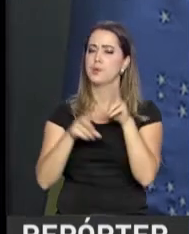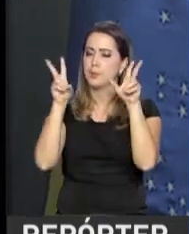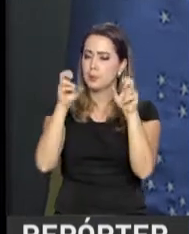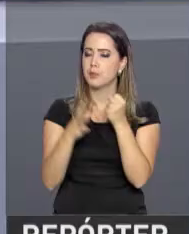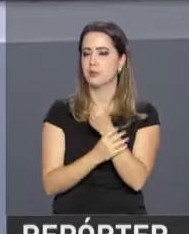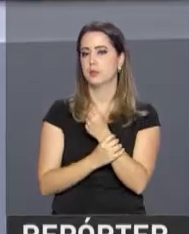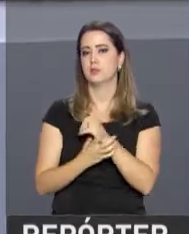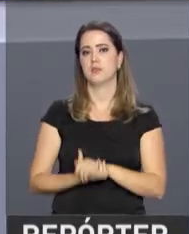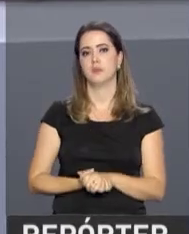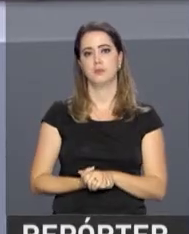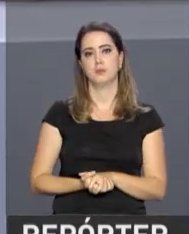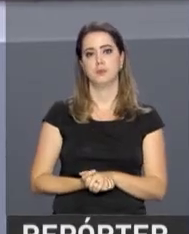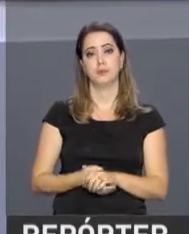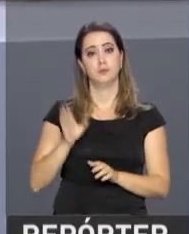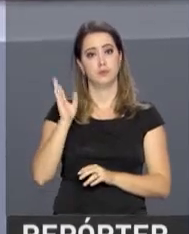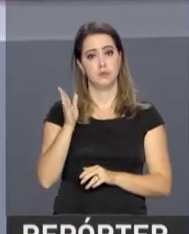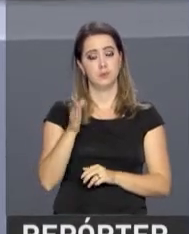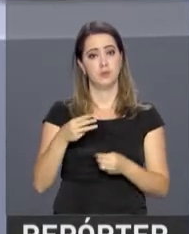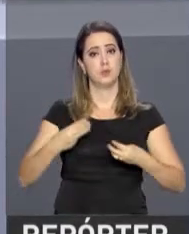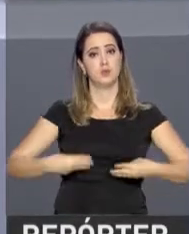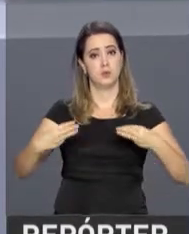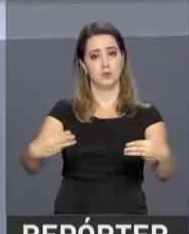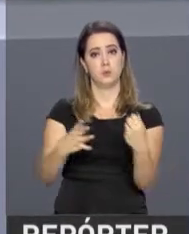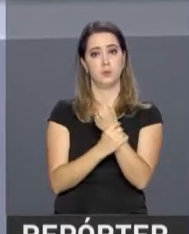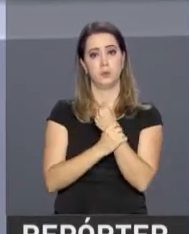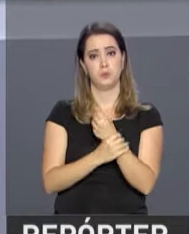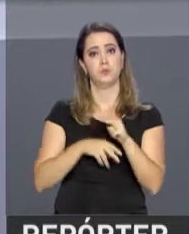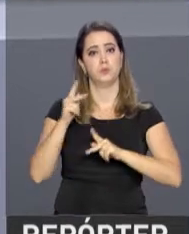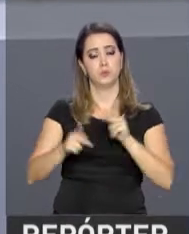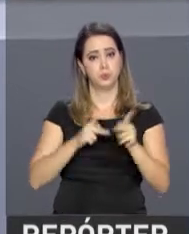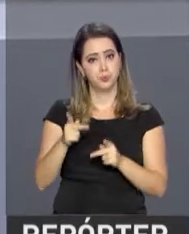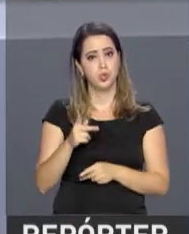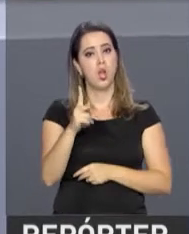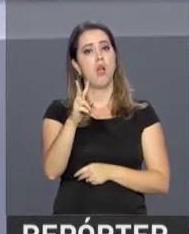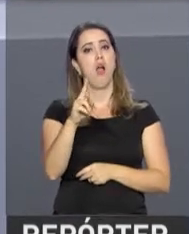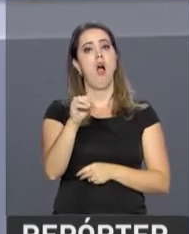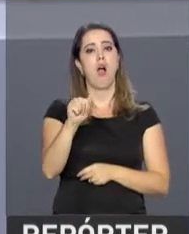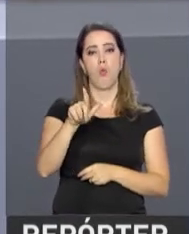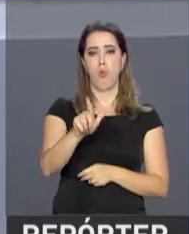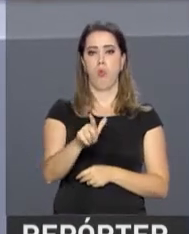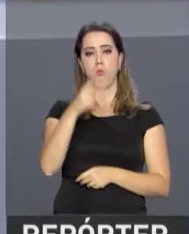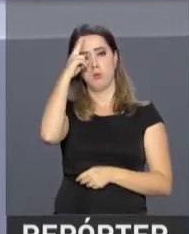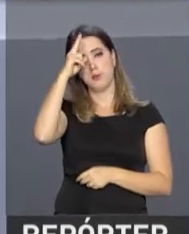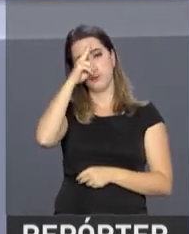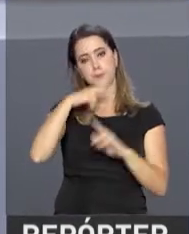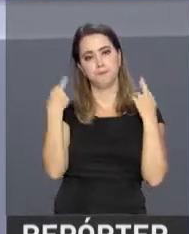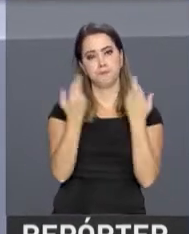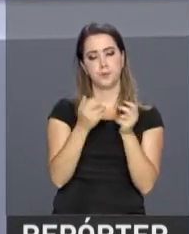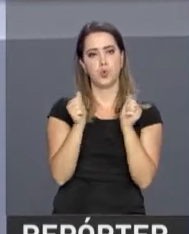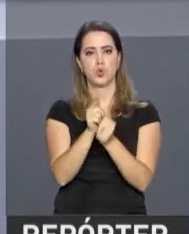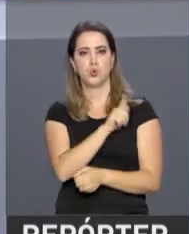ministérios estou extraordinário da segurança pública ao jungmann lembrou que tem se reunido com governadores